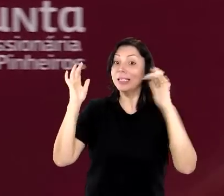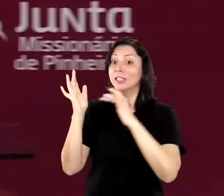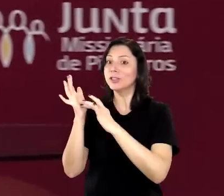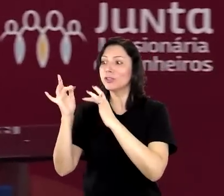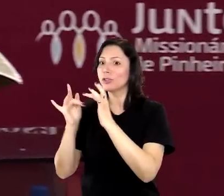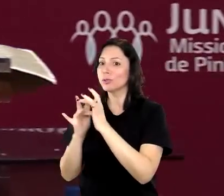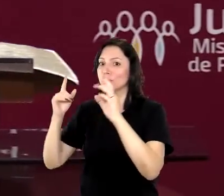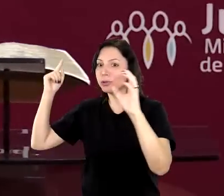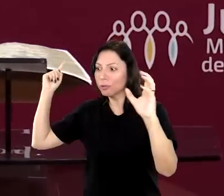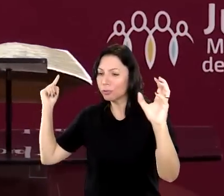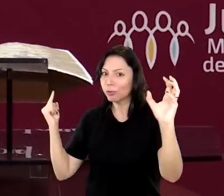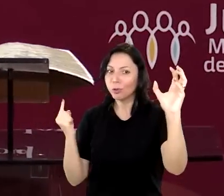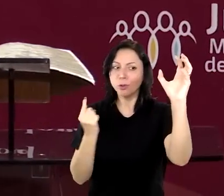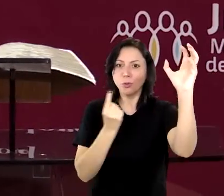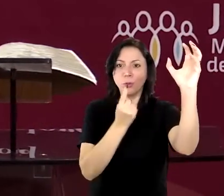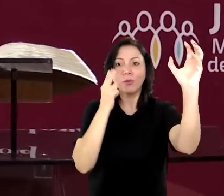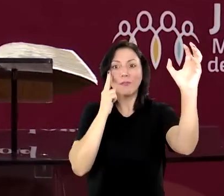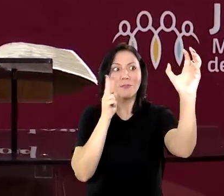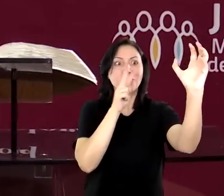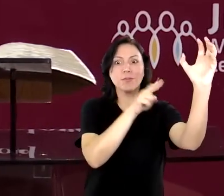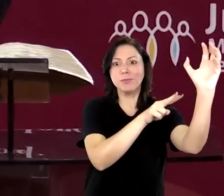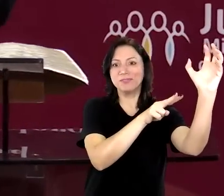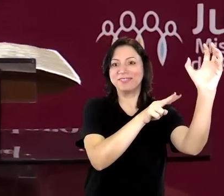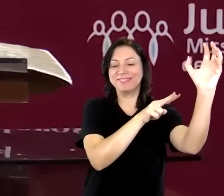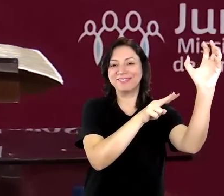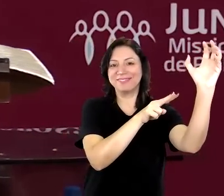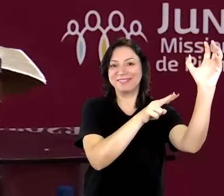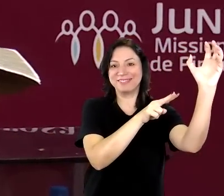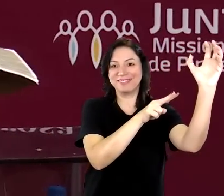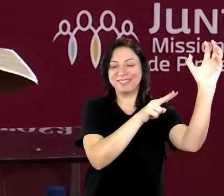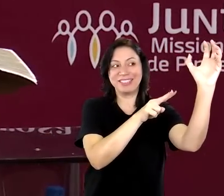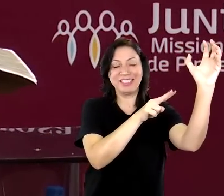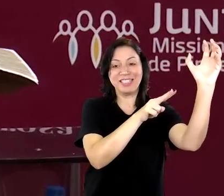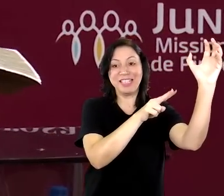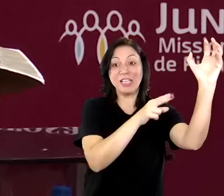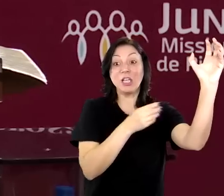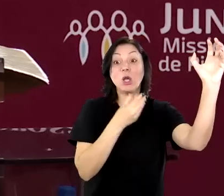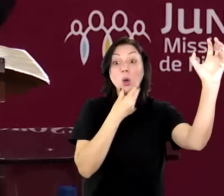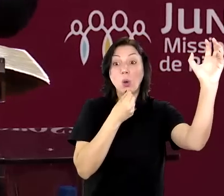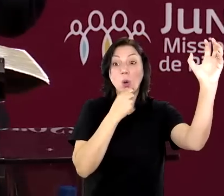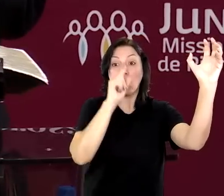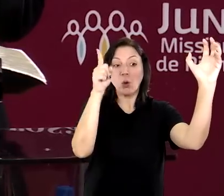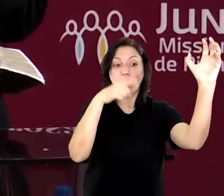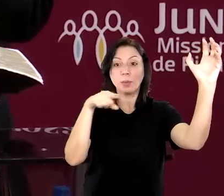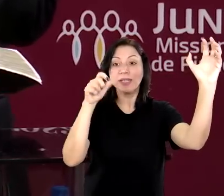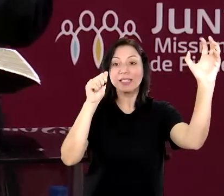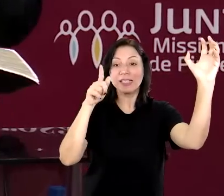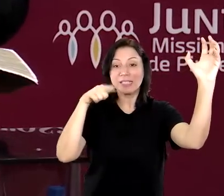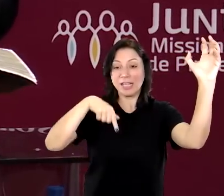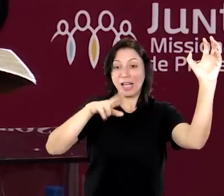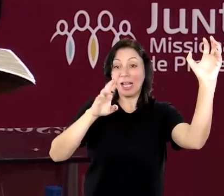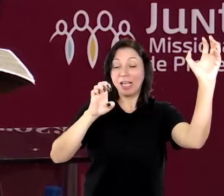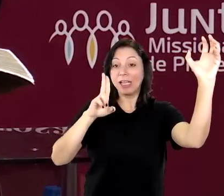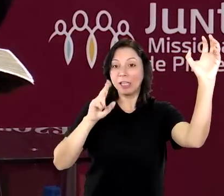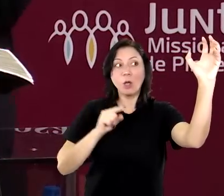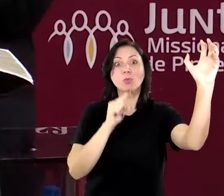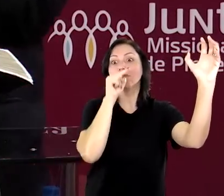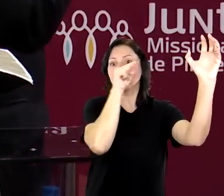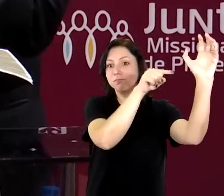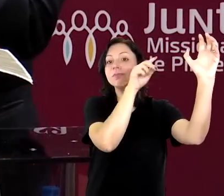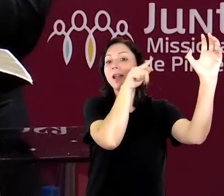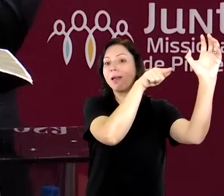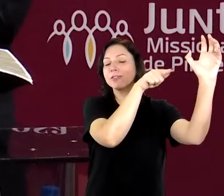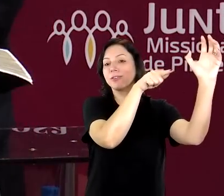na cidade de Jericó, seria o local em que Zaqueu subiria. Então, todo o teatro da vida, toda